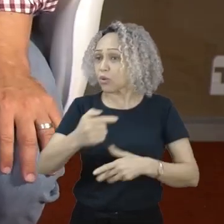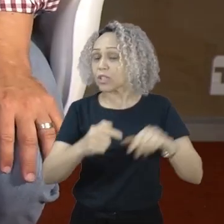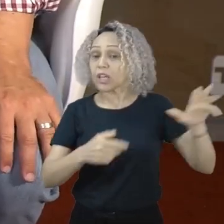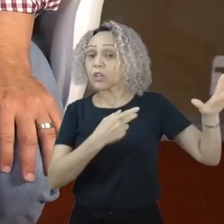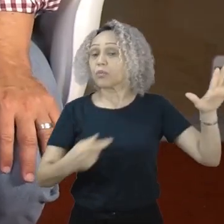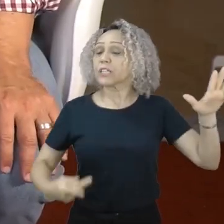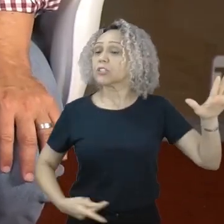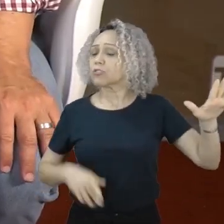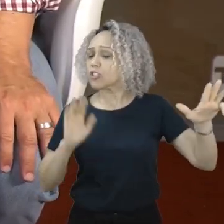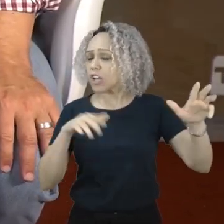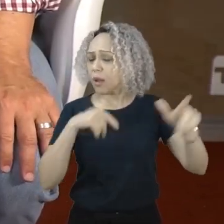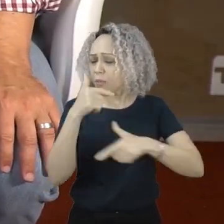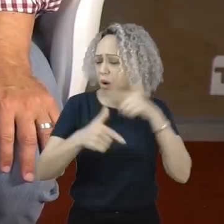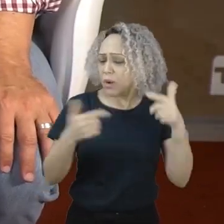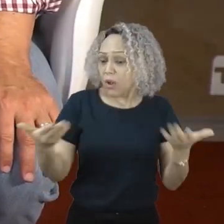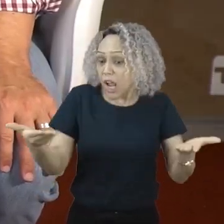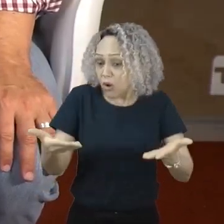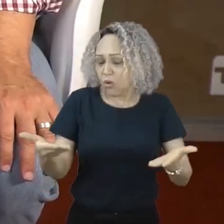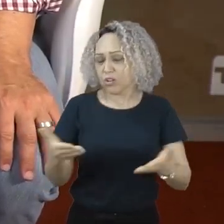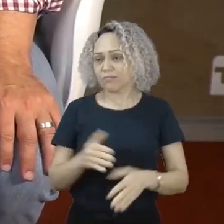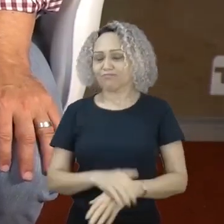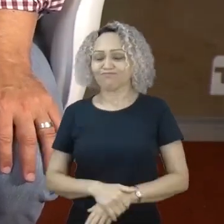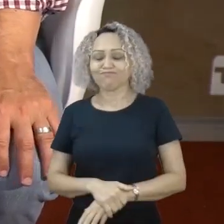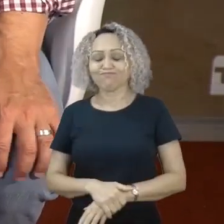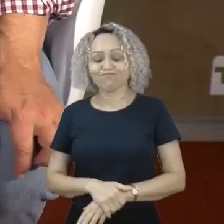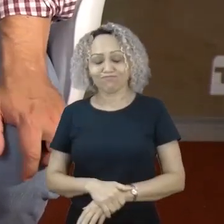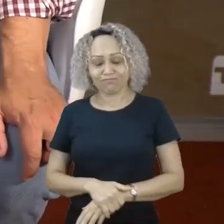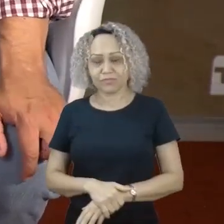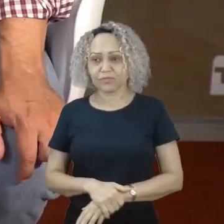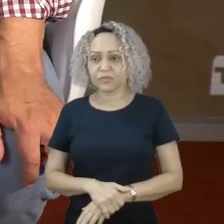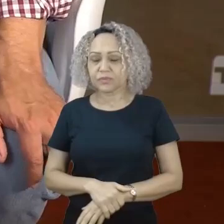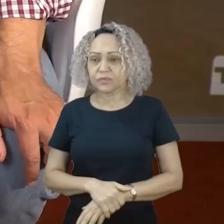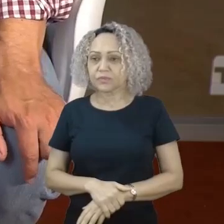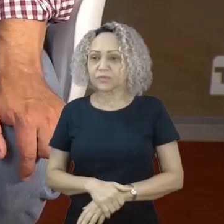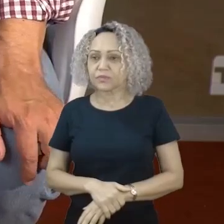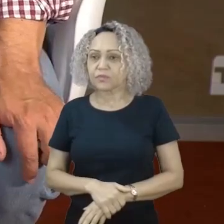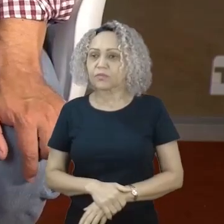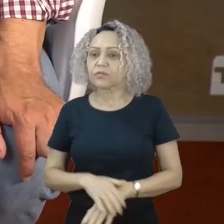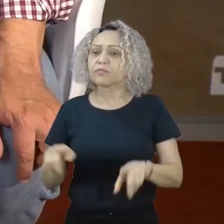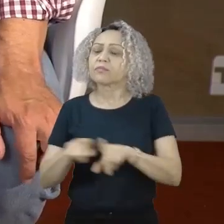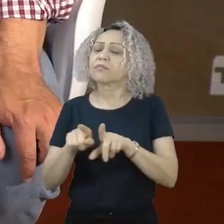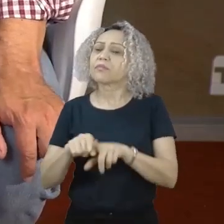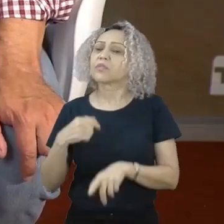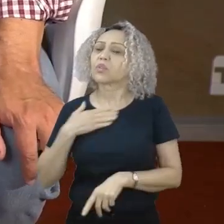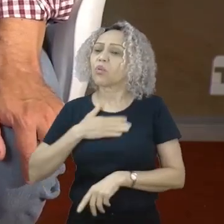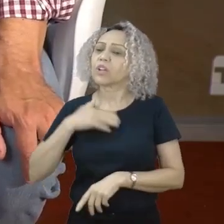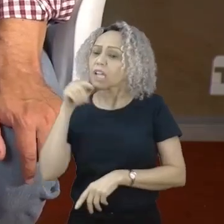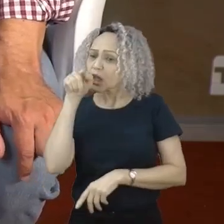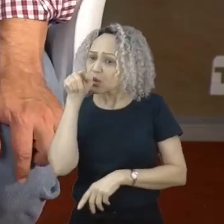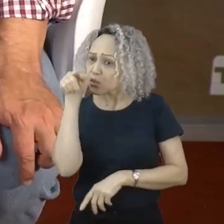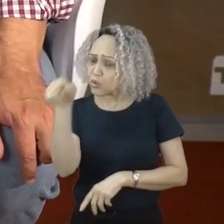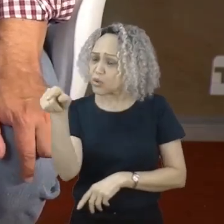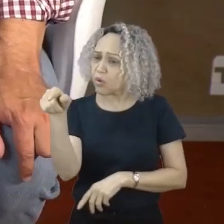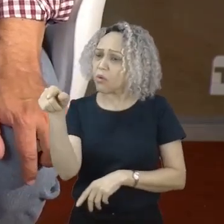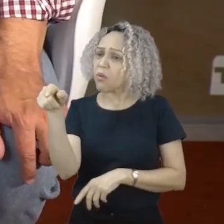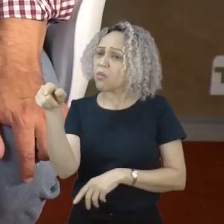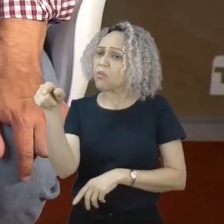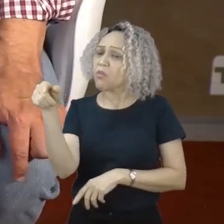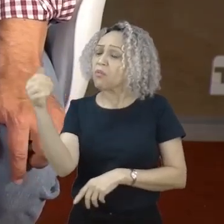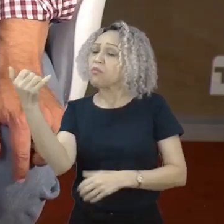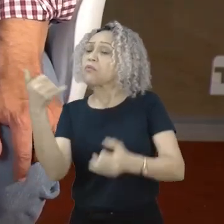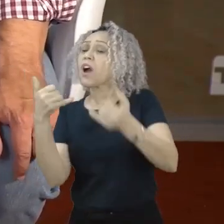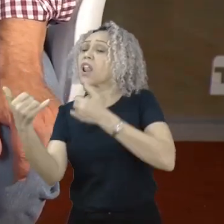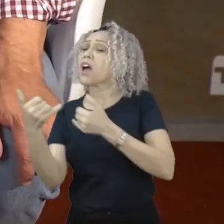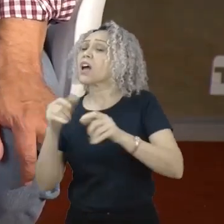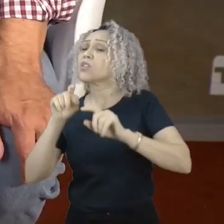Lula em cada município nas eleições. Ministro, e eu queria que você falasse um pouquinho da sua mesa, né? Porque estão